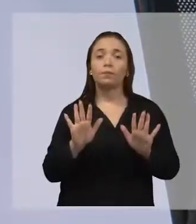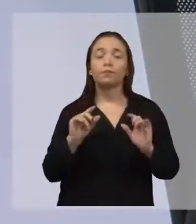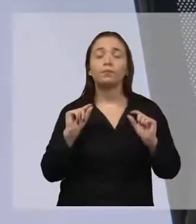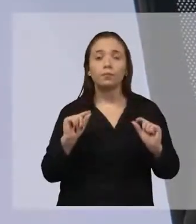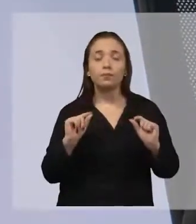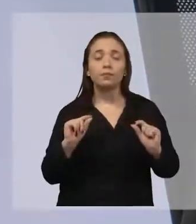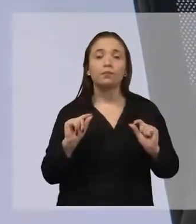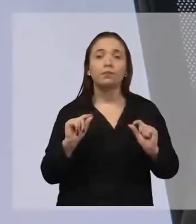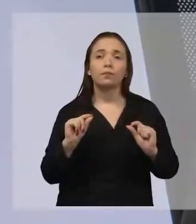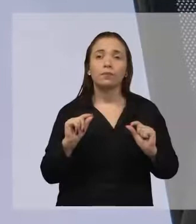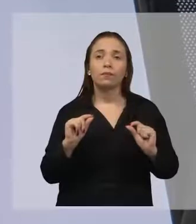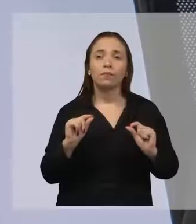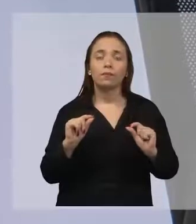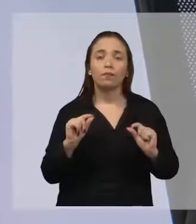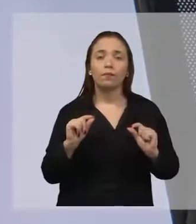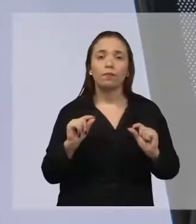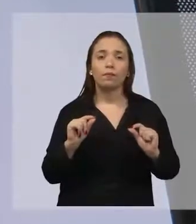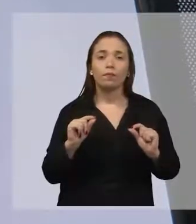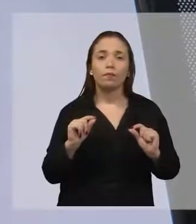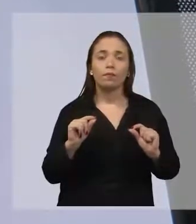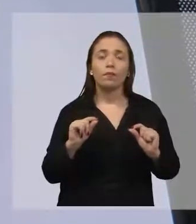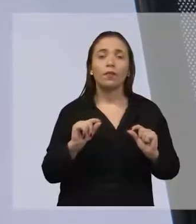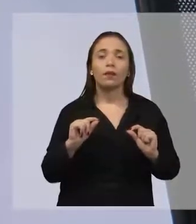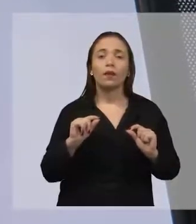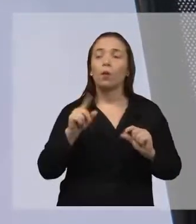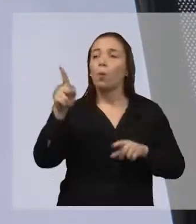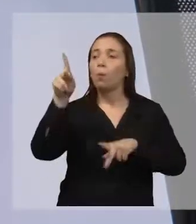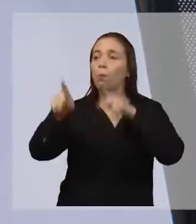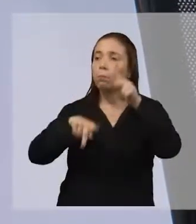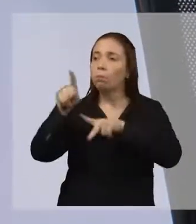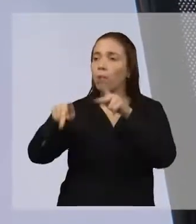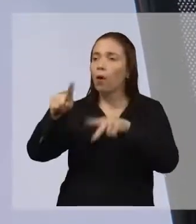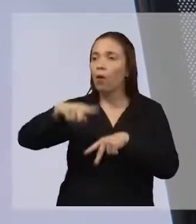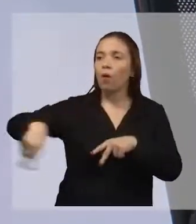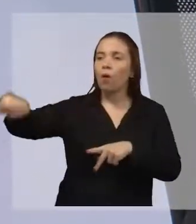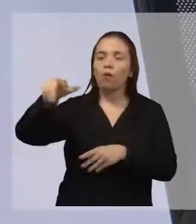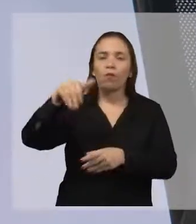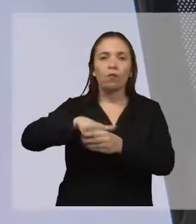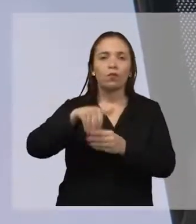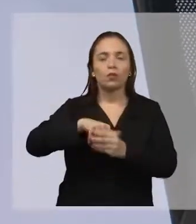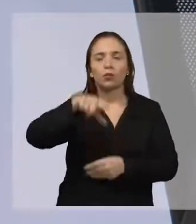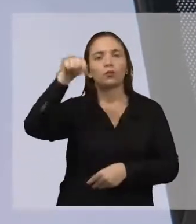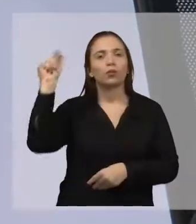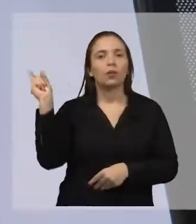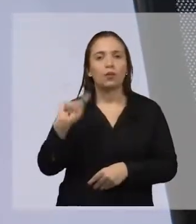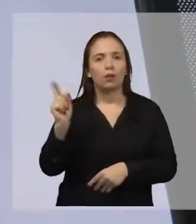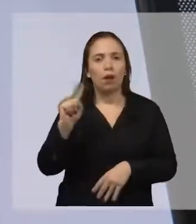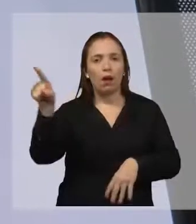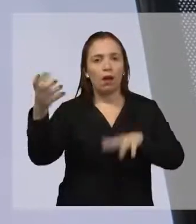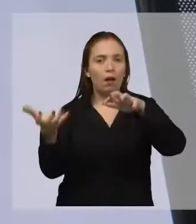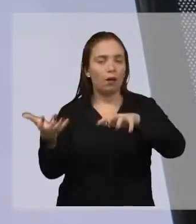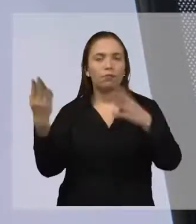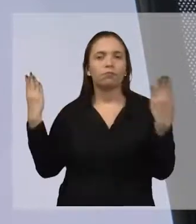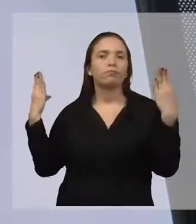O Boris Fausto tem um livro, O Silêncio dos Vencidos, e passou para a história como Revolução de